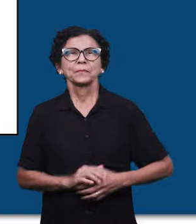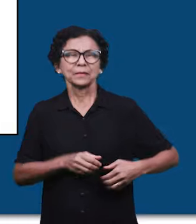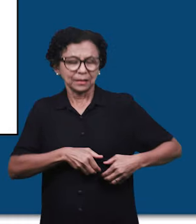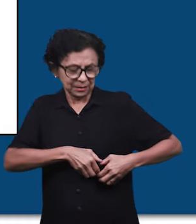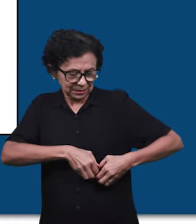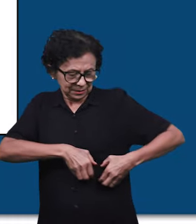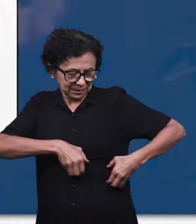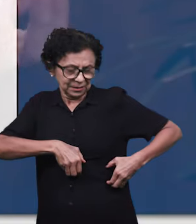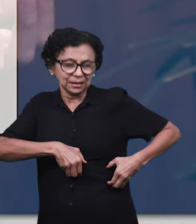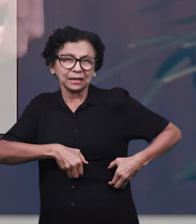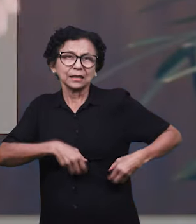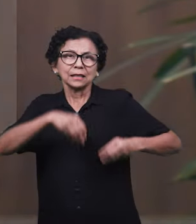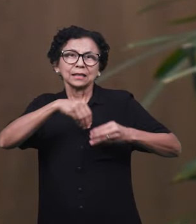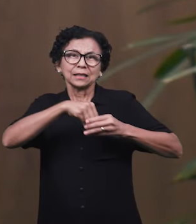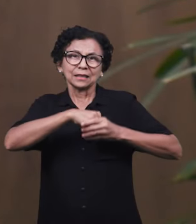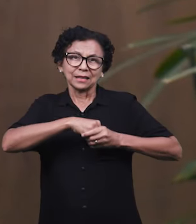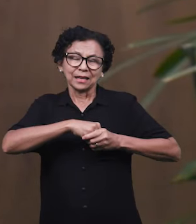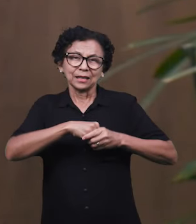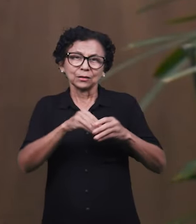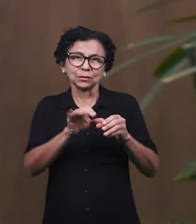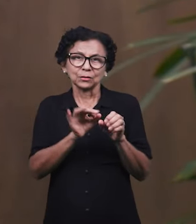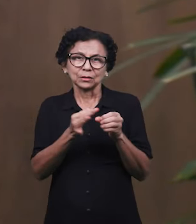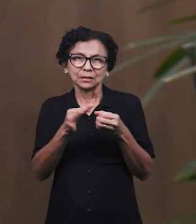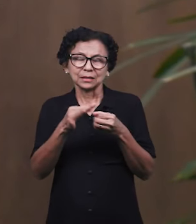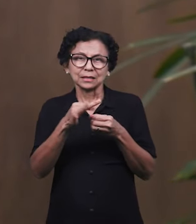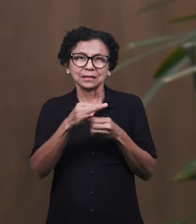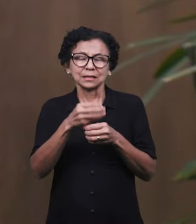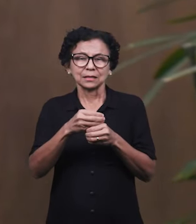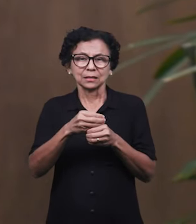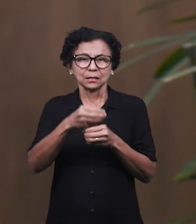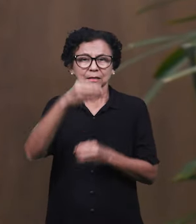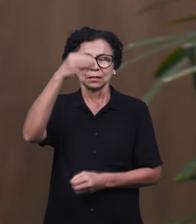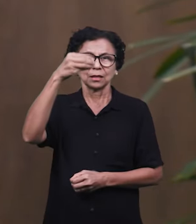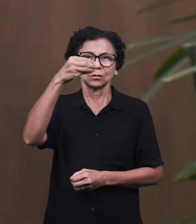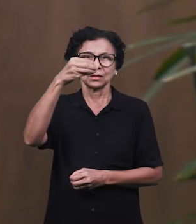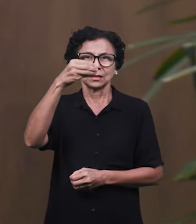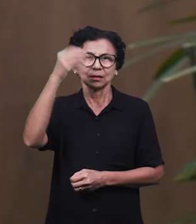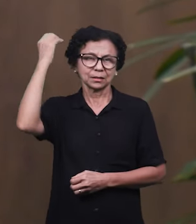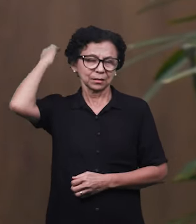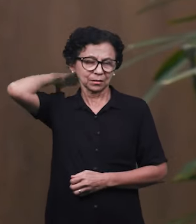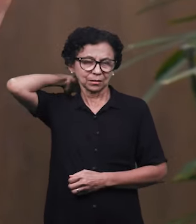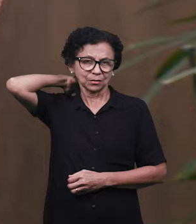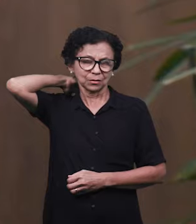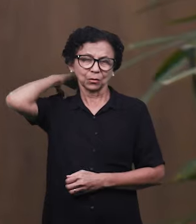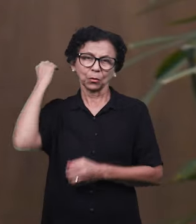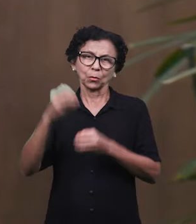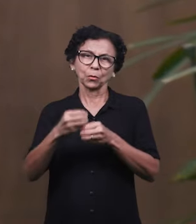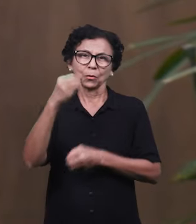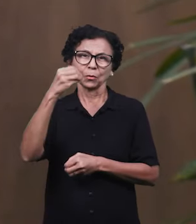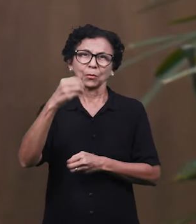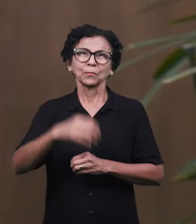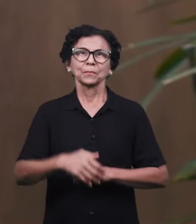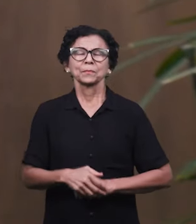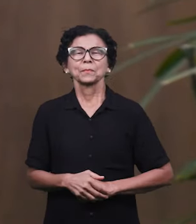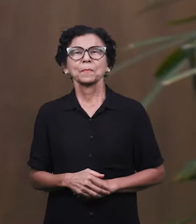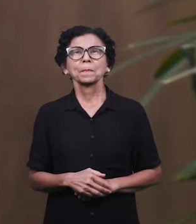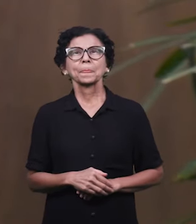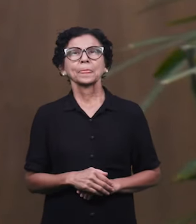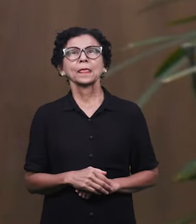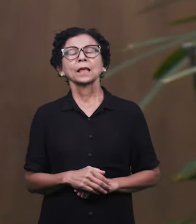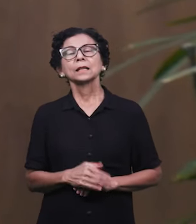células-tronco hematocitopoéticas. Elas são capazes de produzir, dar origem a todos os tipos celulares sanguíneos. Então,